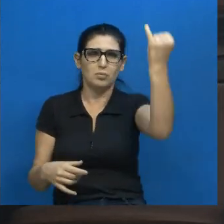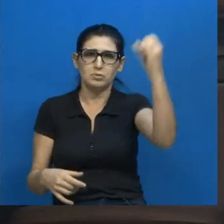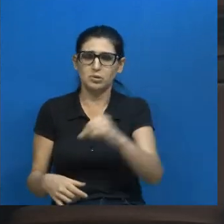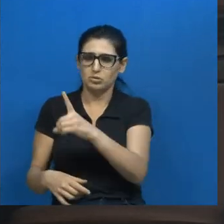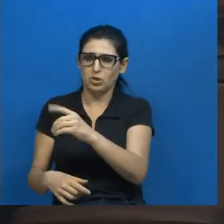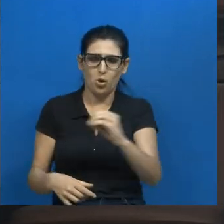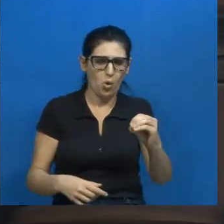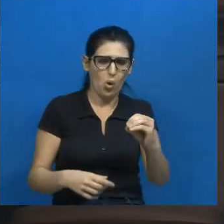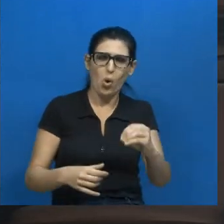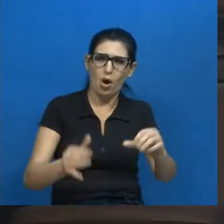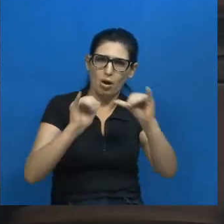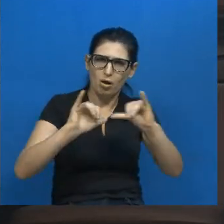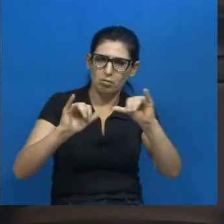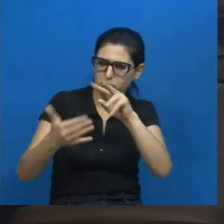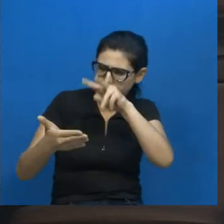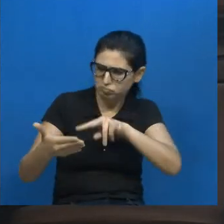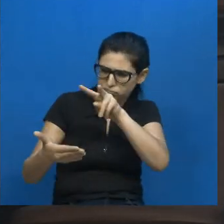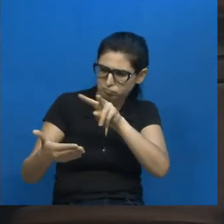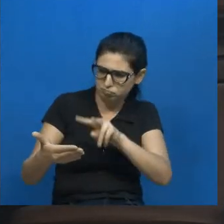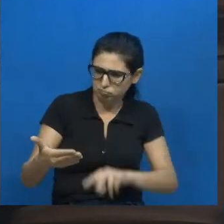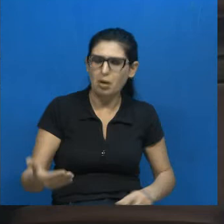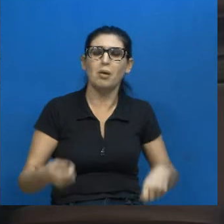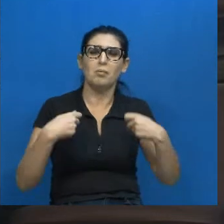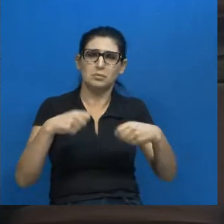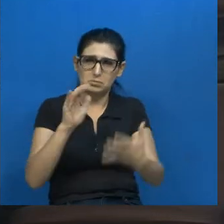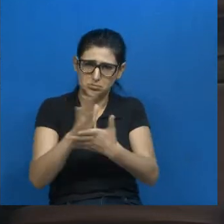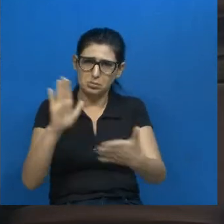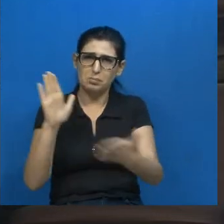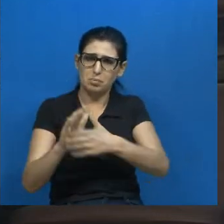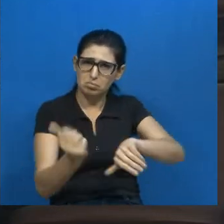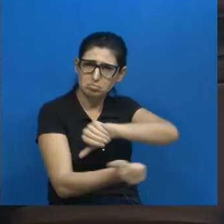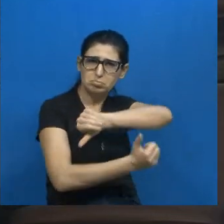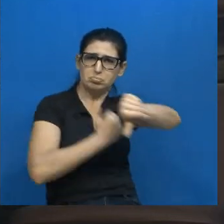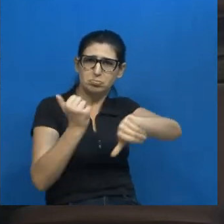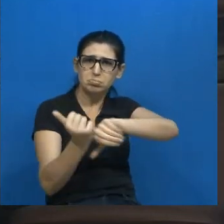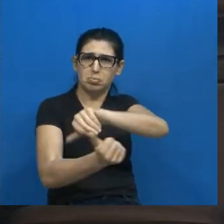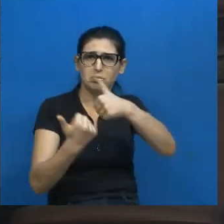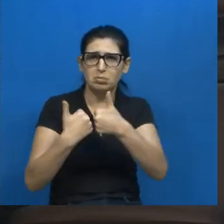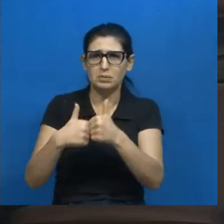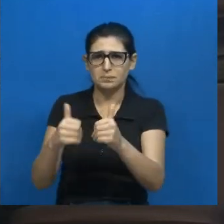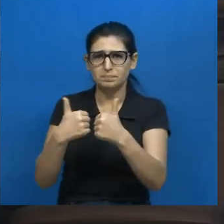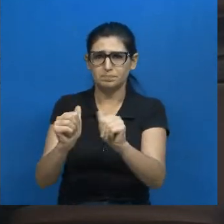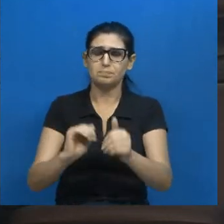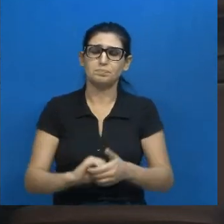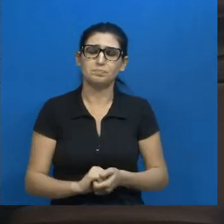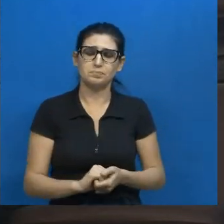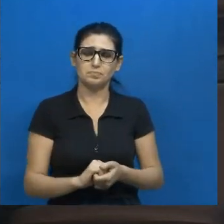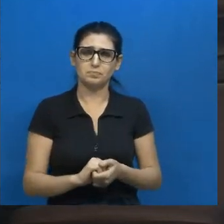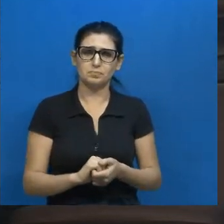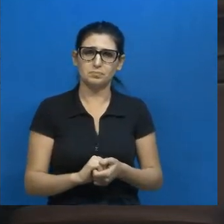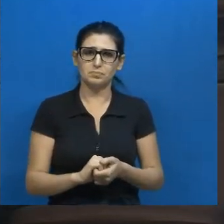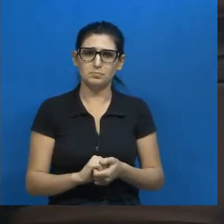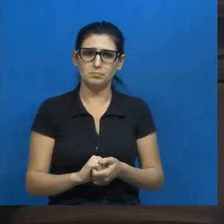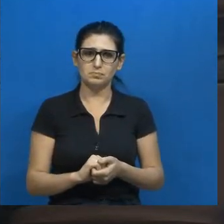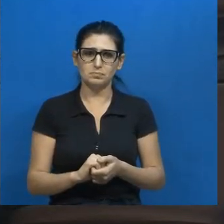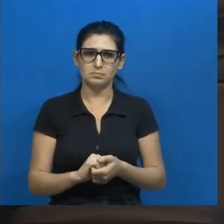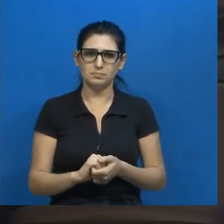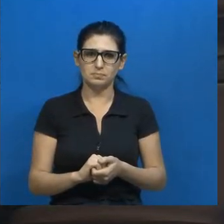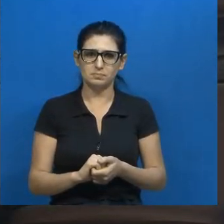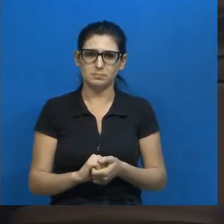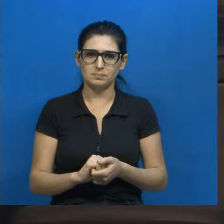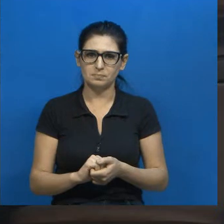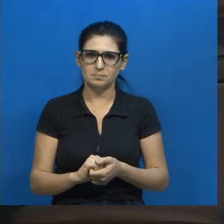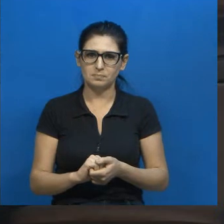concernentes à referida proposta de remodelação. Considerando que esta forma